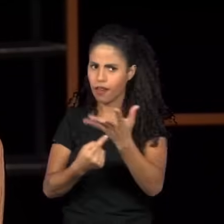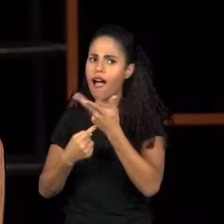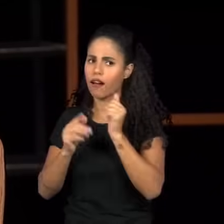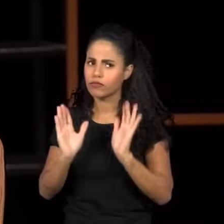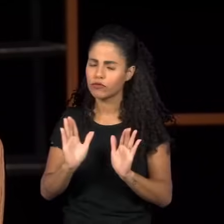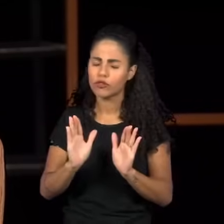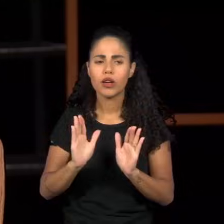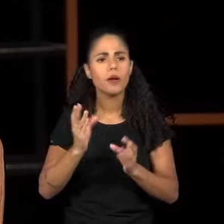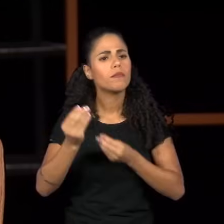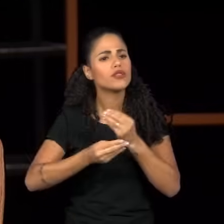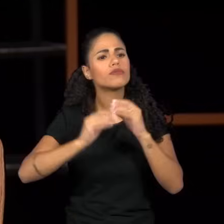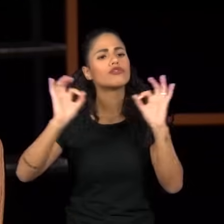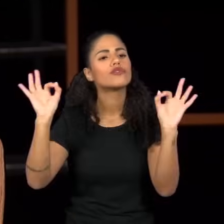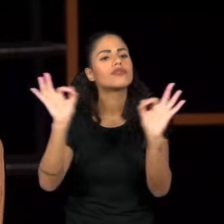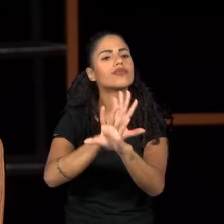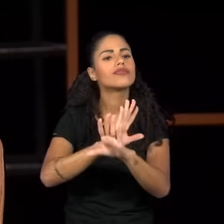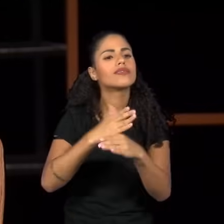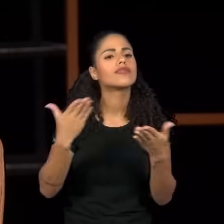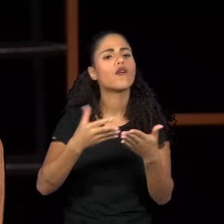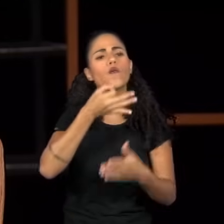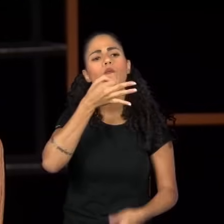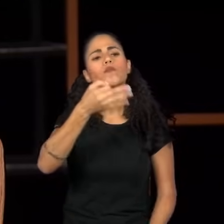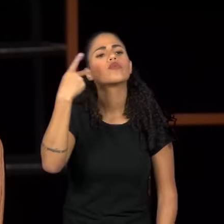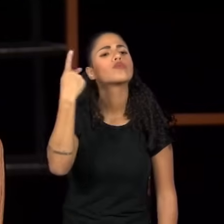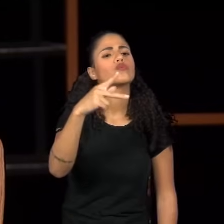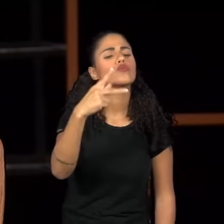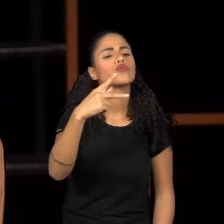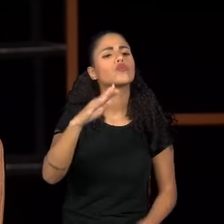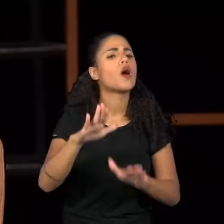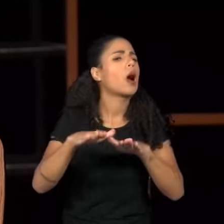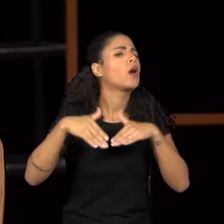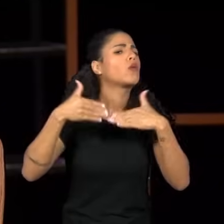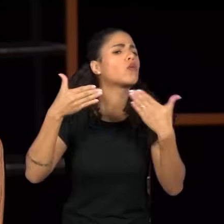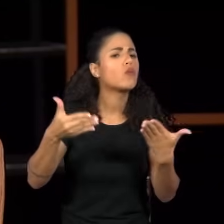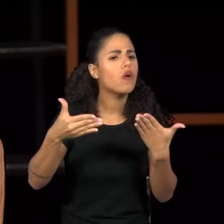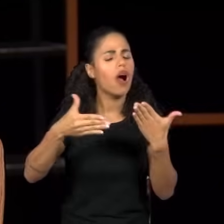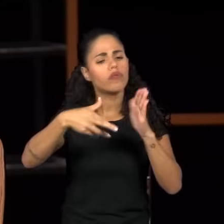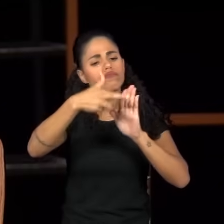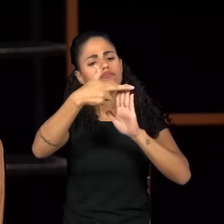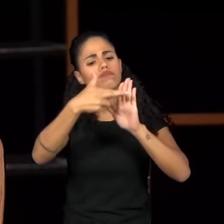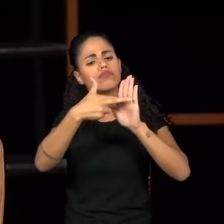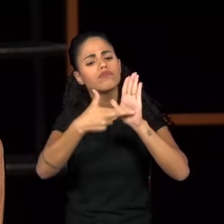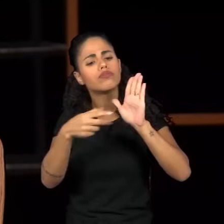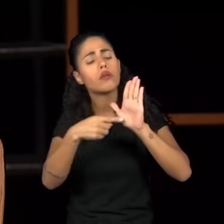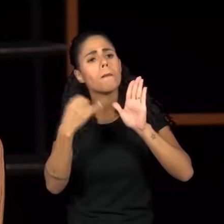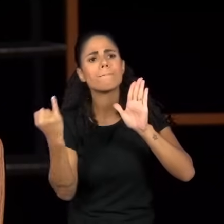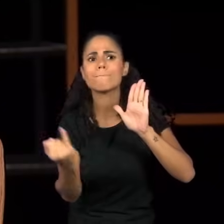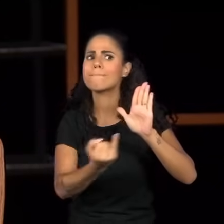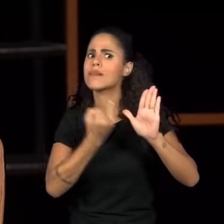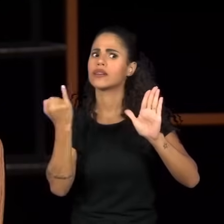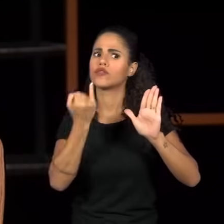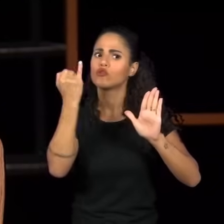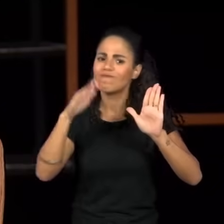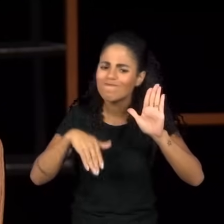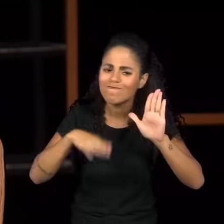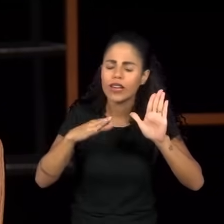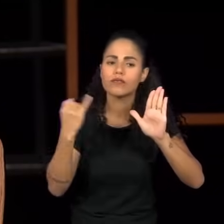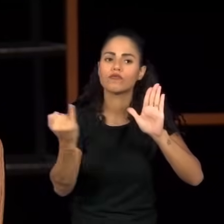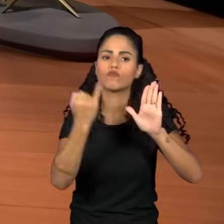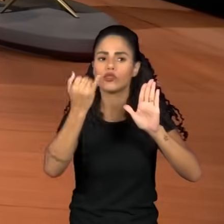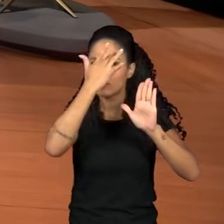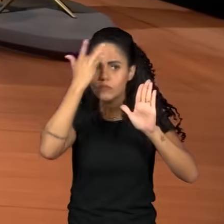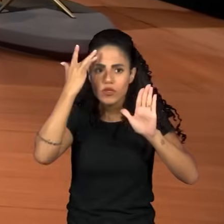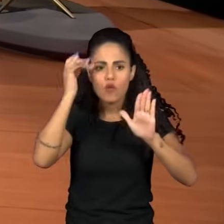a gente encerrar o programa, na sua opinião, quais são os requisitos mais importantes para um ator ou uma